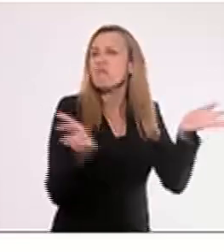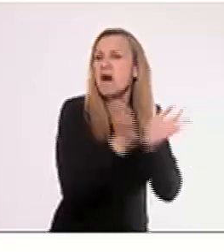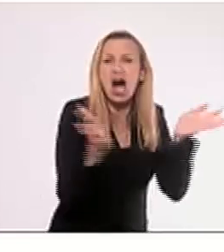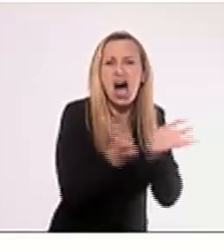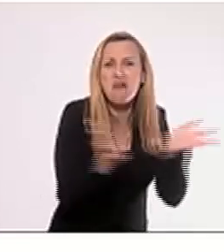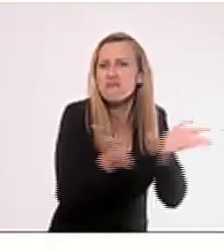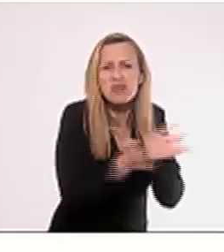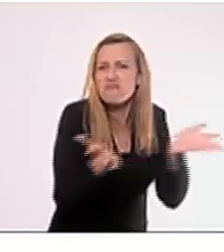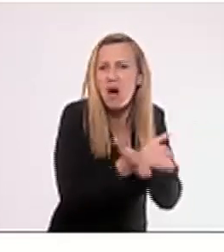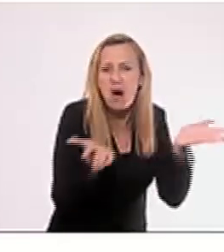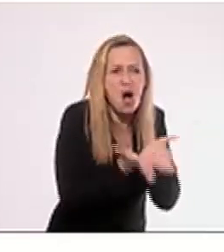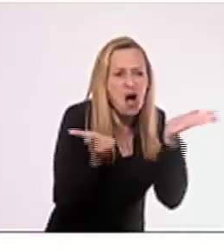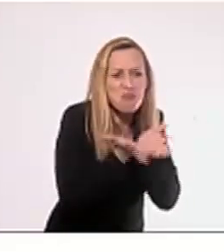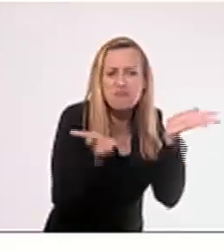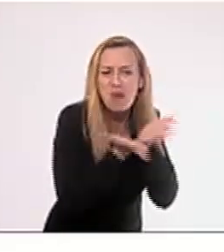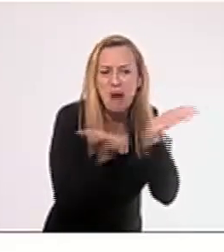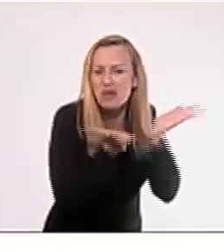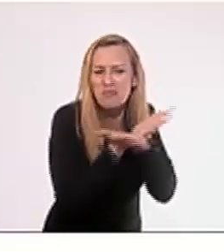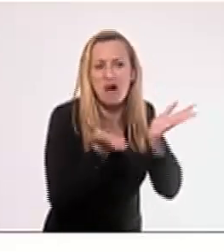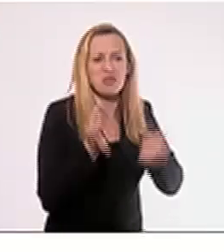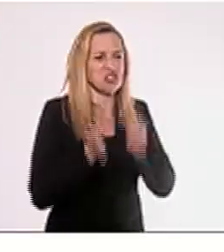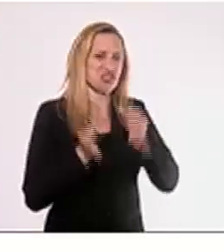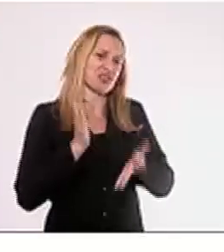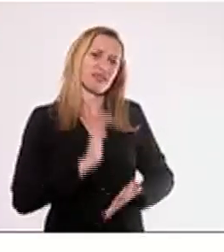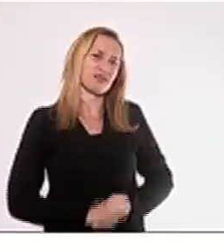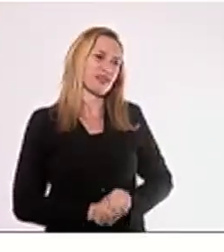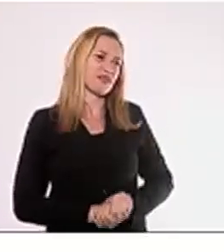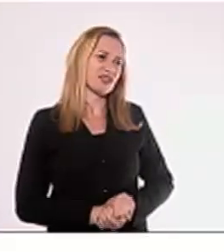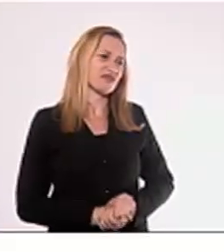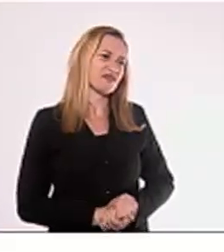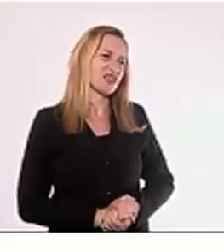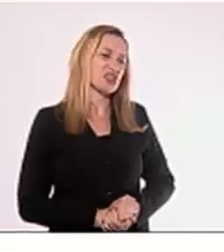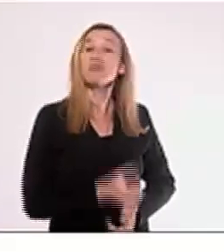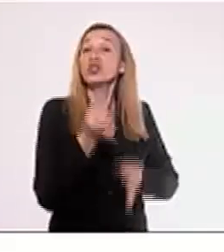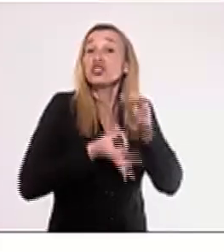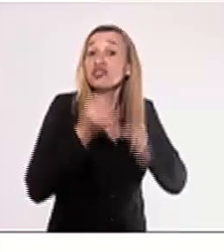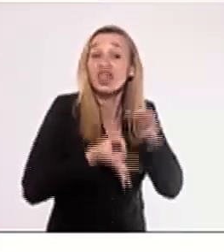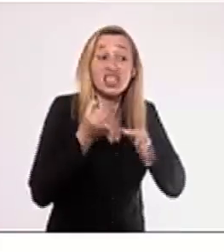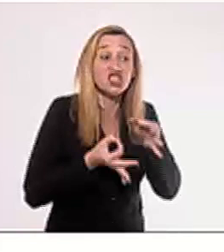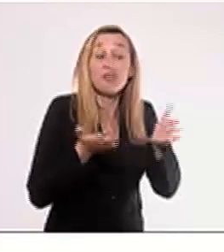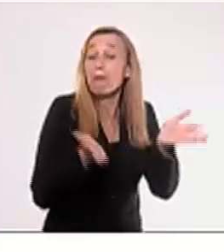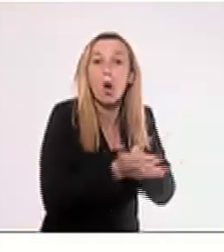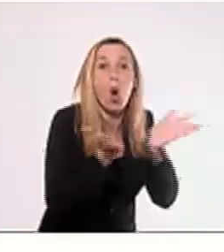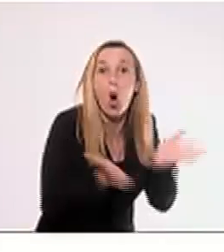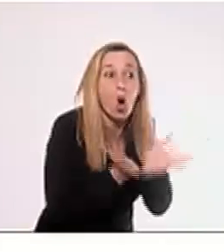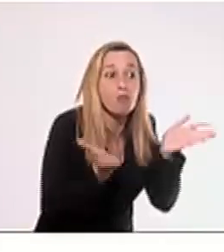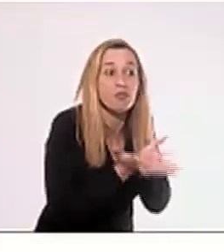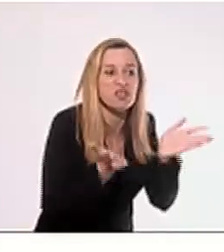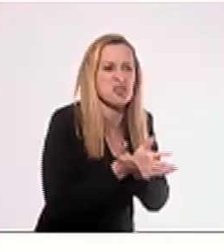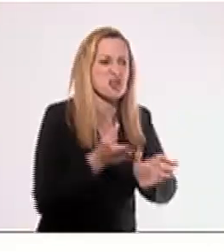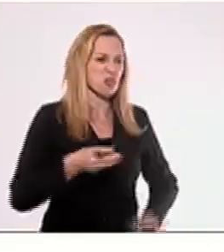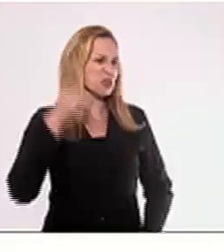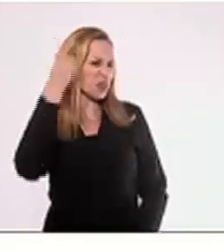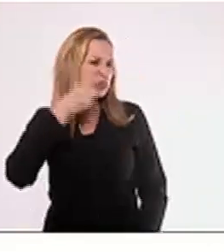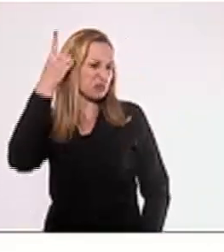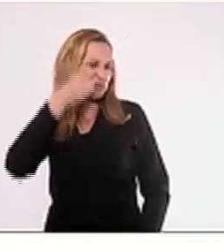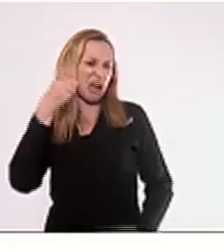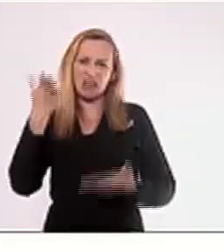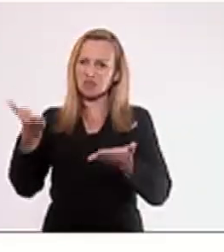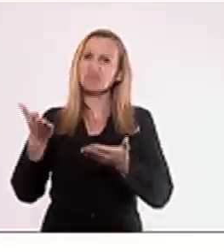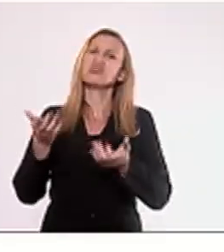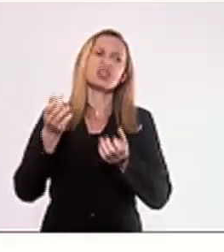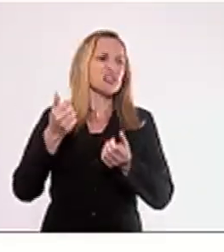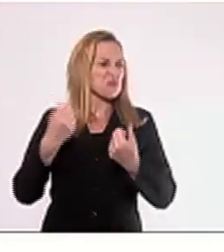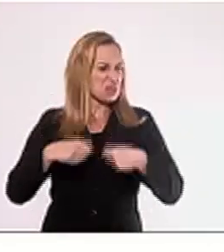Pobre, paupérrima. Uma justificativa pobre para um parlamento que deveria,